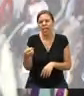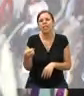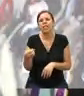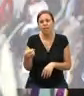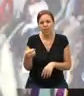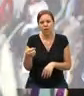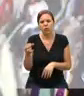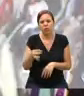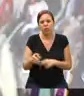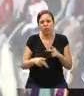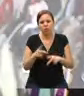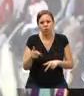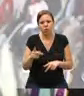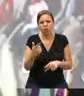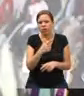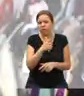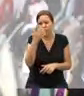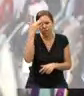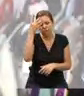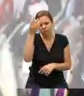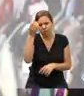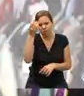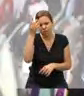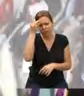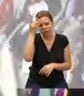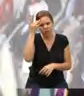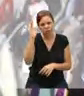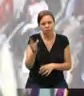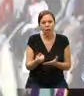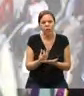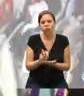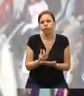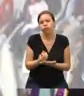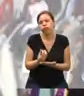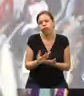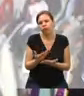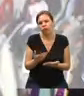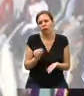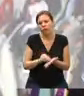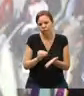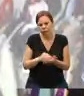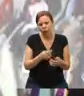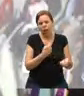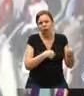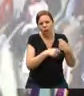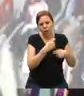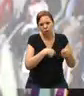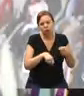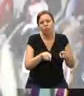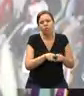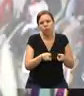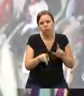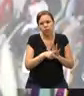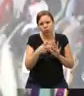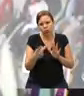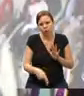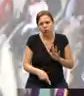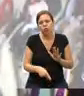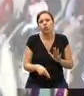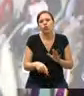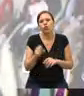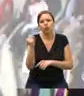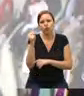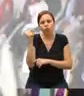um país que, apesar de tudo, vem sofrendo muito com a falta de organização. Então, além dele, o sul da